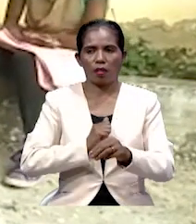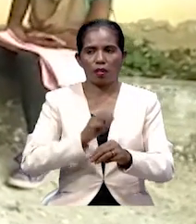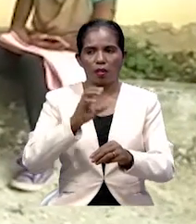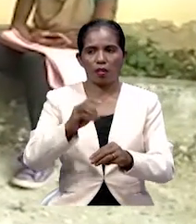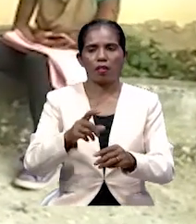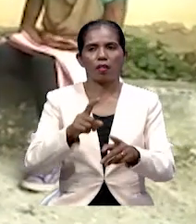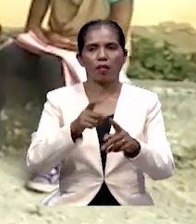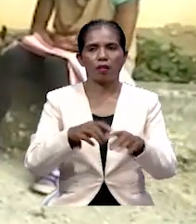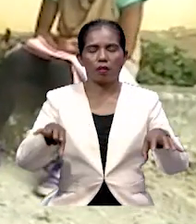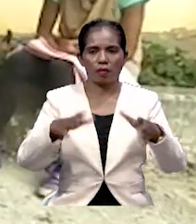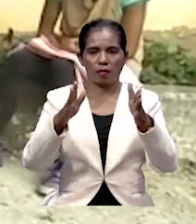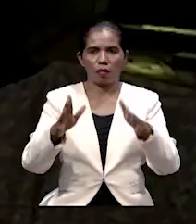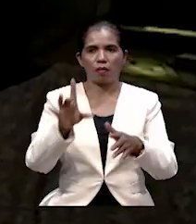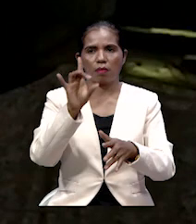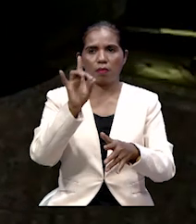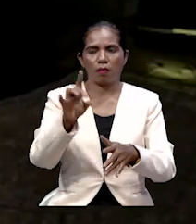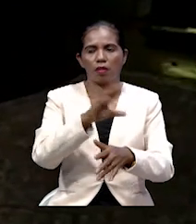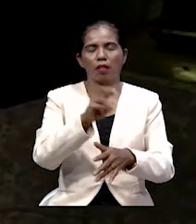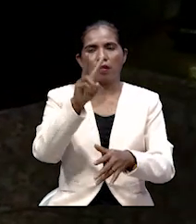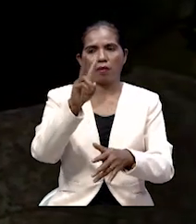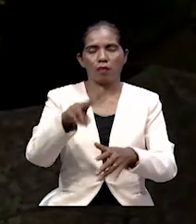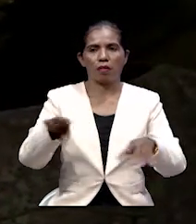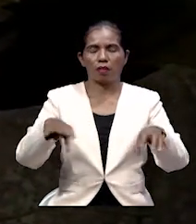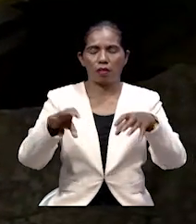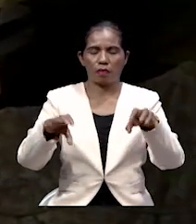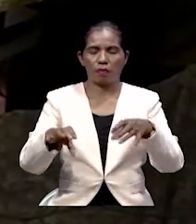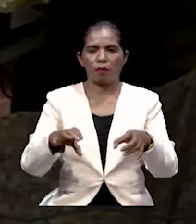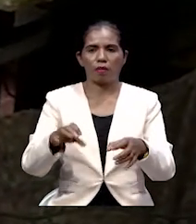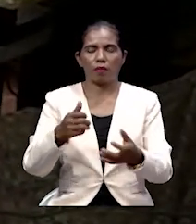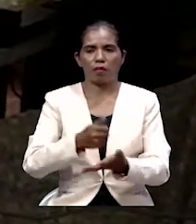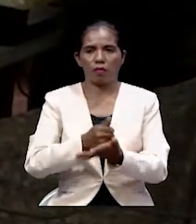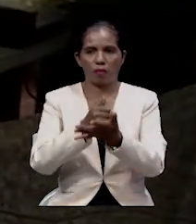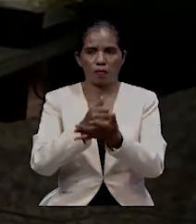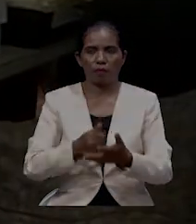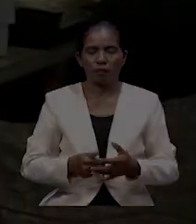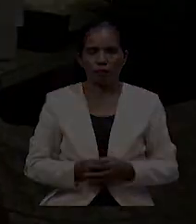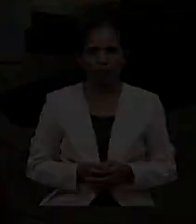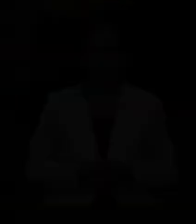hadit funcionario publiku naing walu no nain rua servisu kajuais. Napoleon Xavier, GMN.